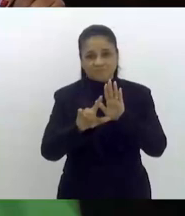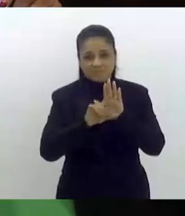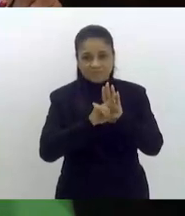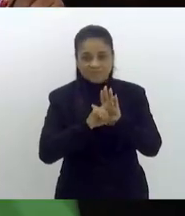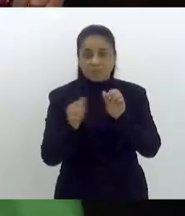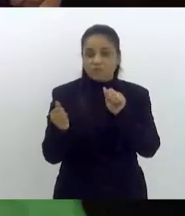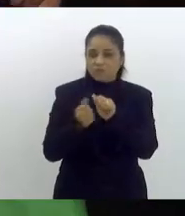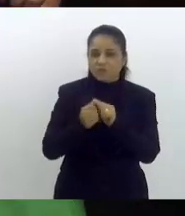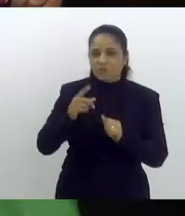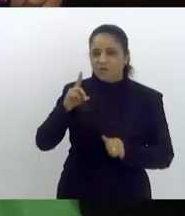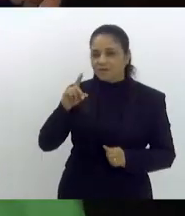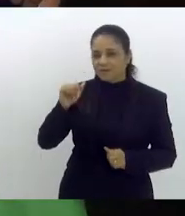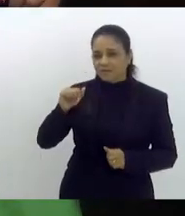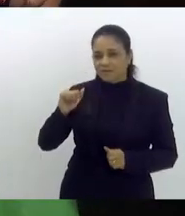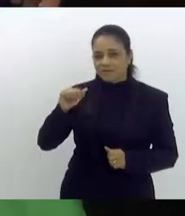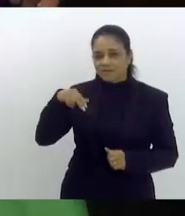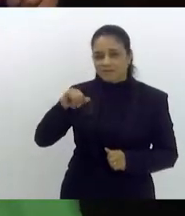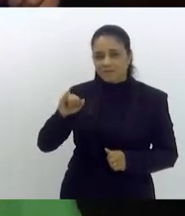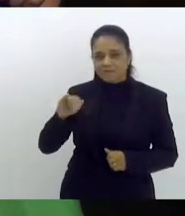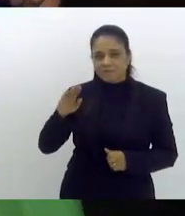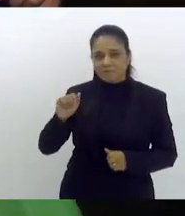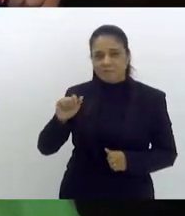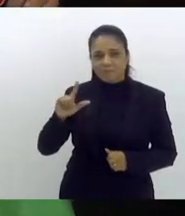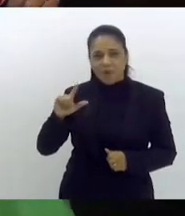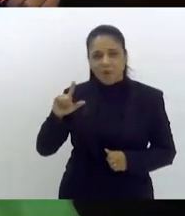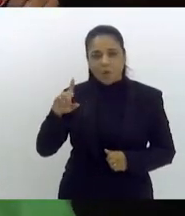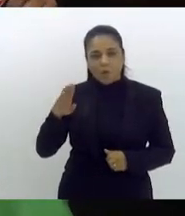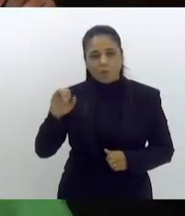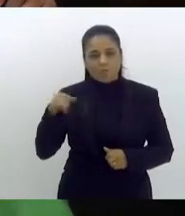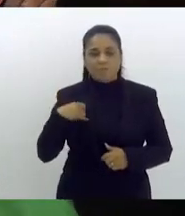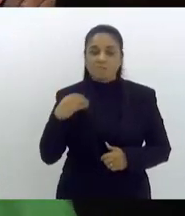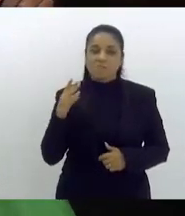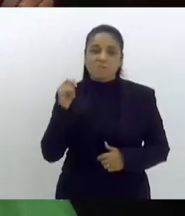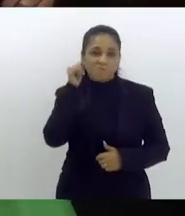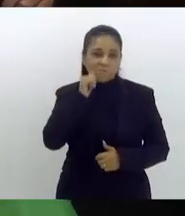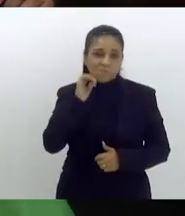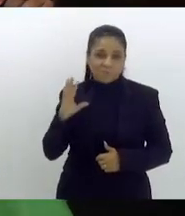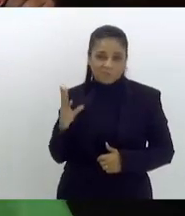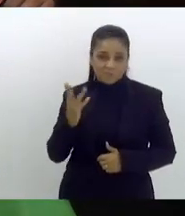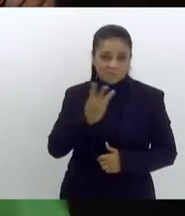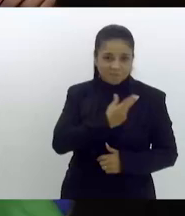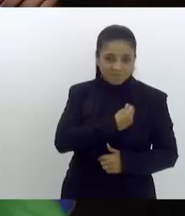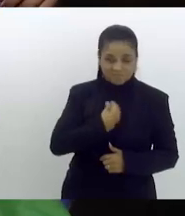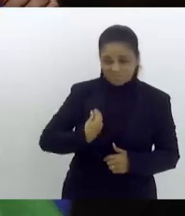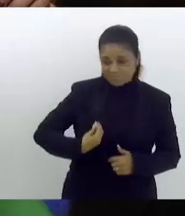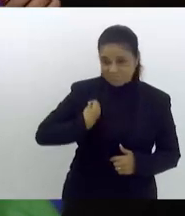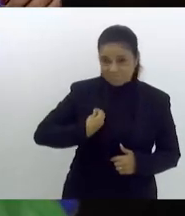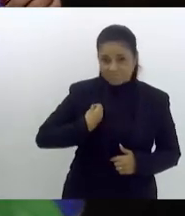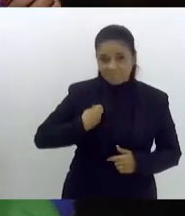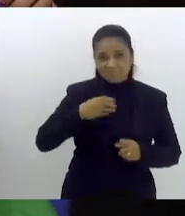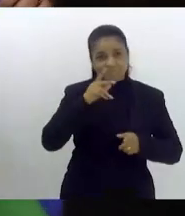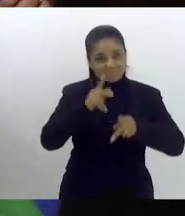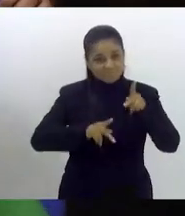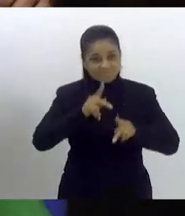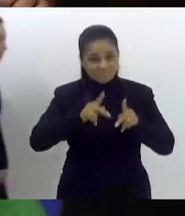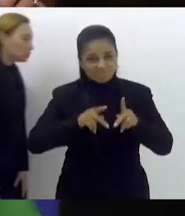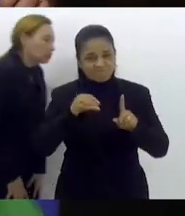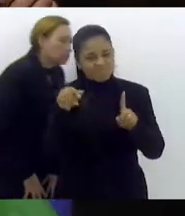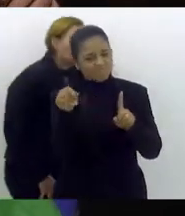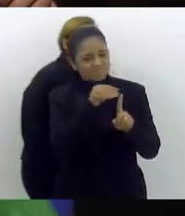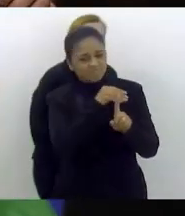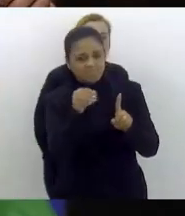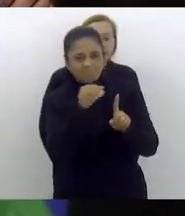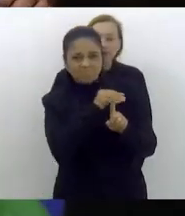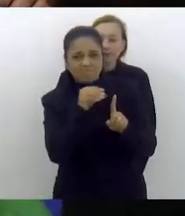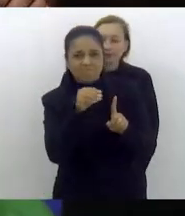Dani Balby essa mulher preta trans que constrói a possibilidade da existência dessa população tão vulnerabilizada